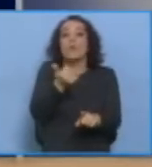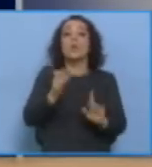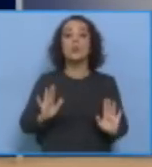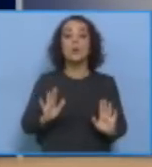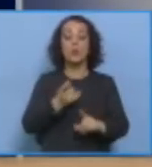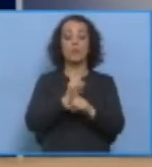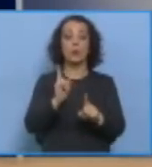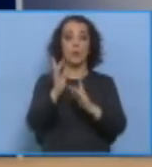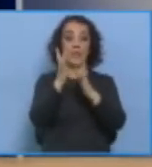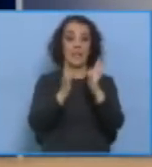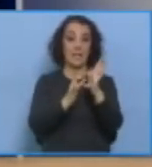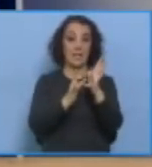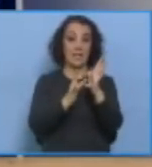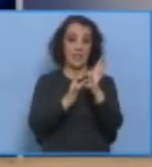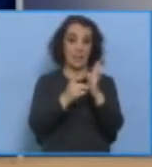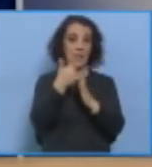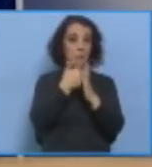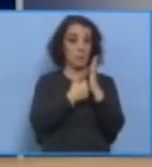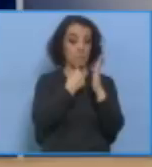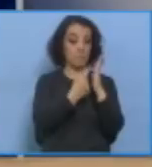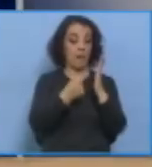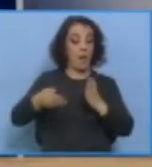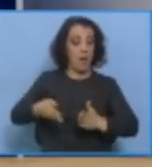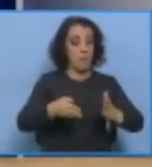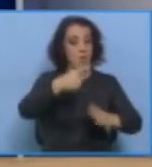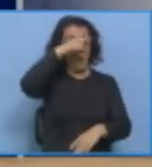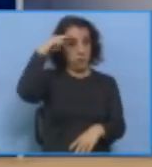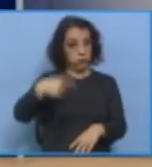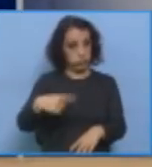caminho que o Evangelho nos traça é difícil, árduo,